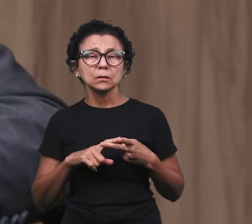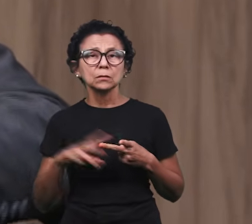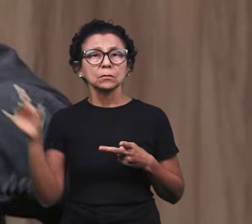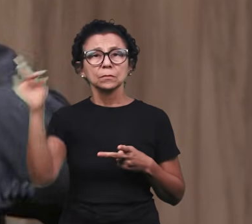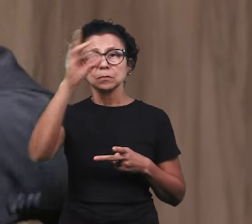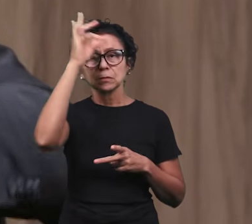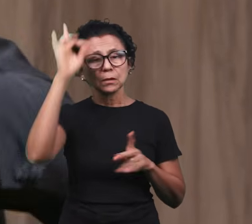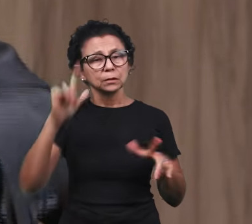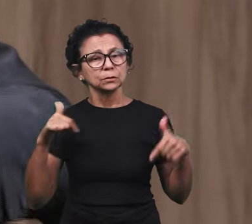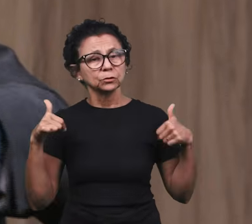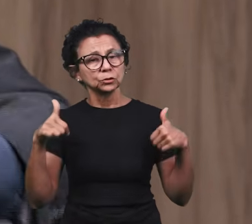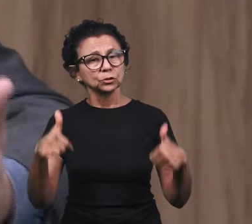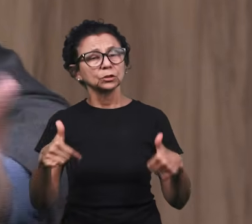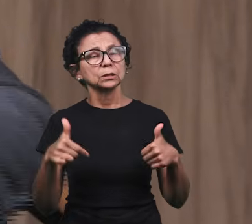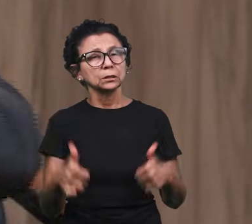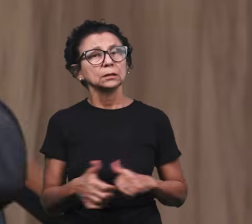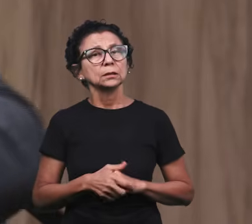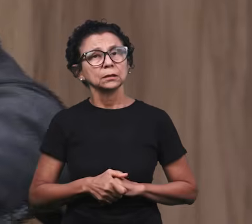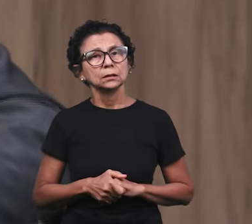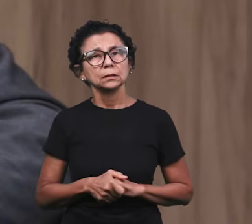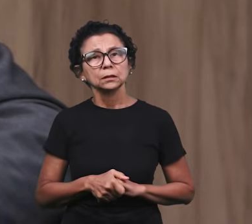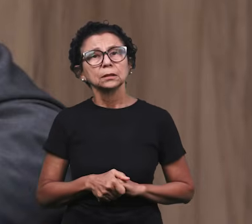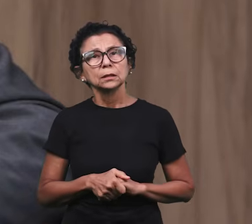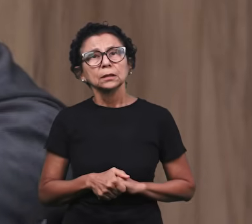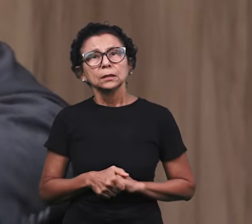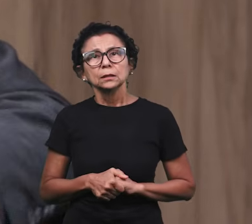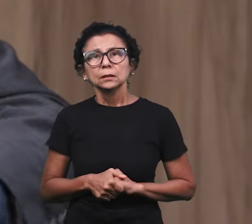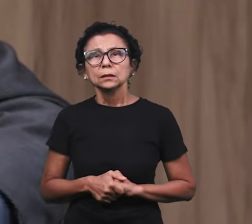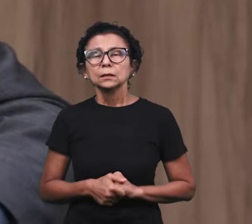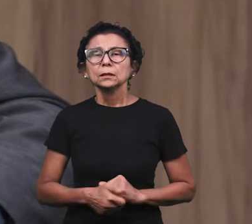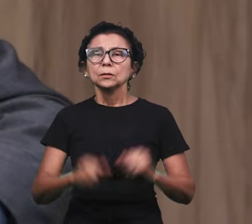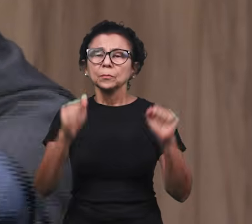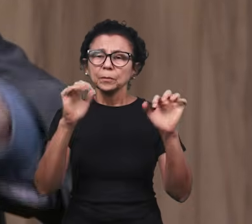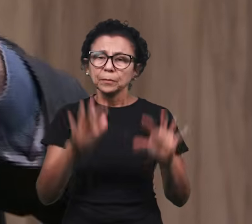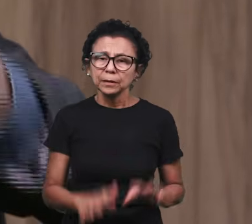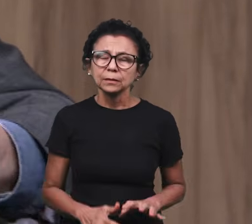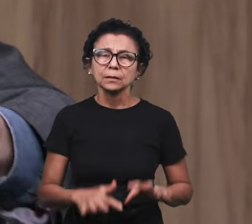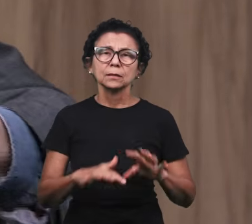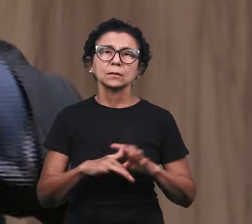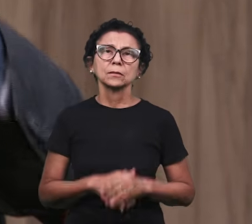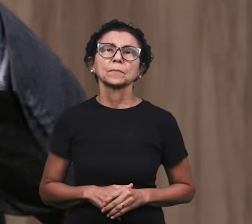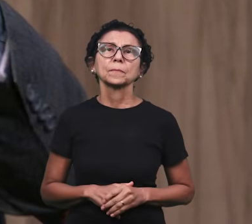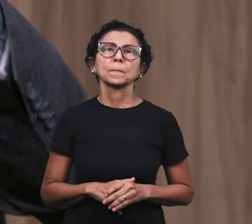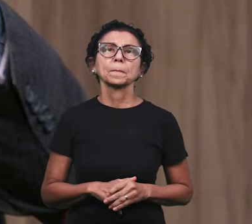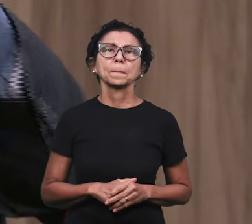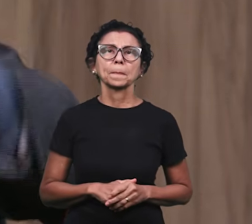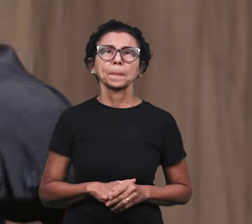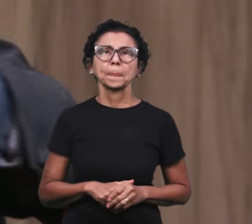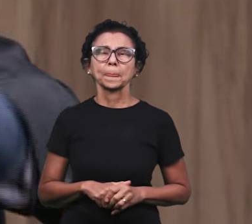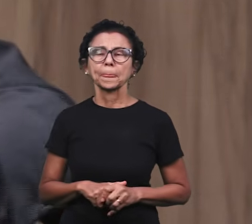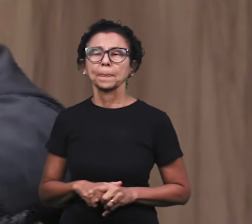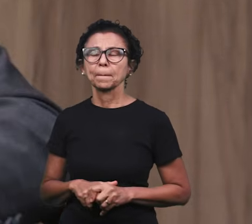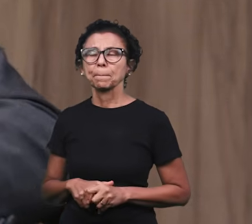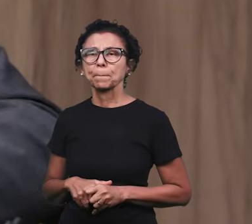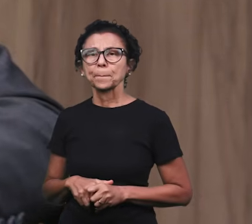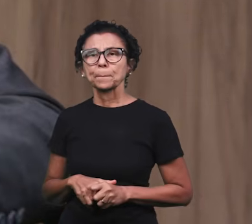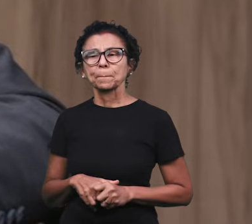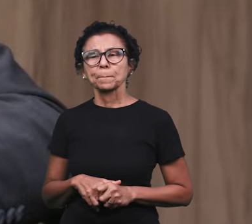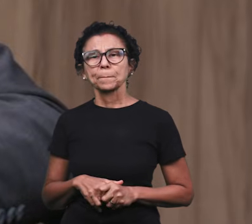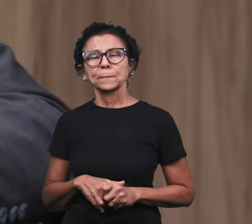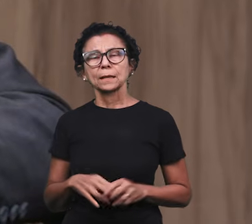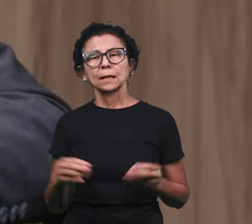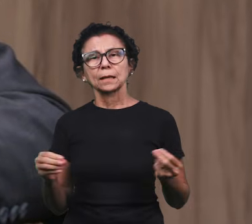Santo agir, de que seja uma bênção os outros locais também. E nós temos várias. Aqui, eu estou falando e aí do Espírito Santo